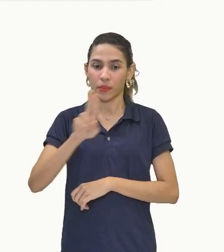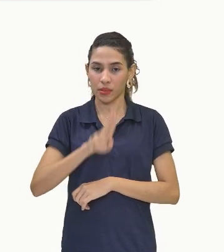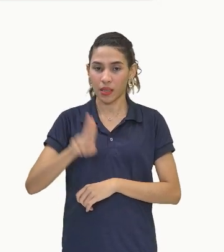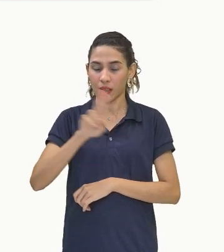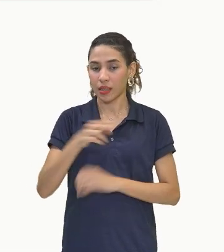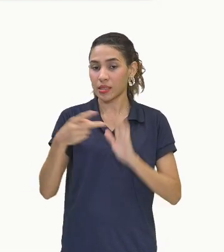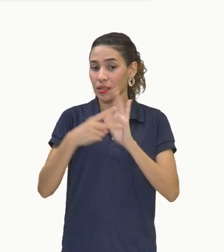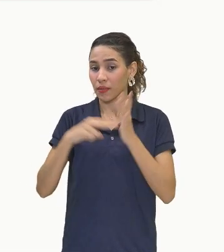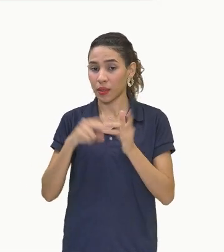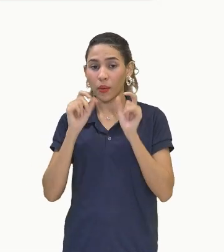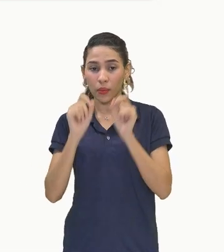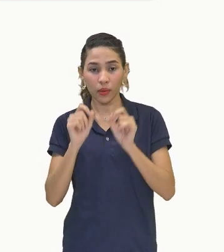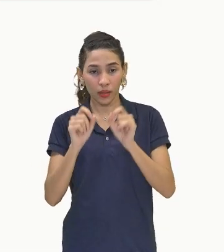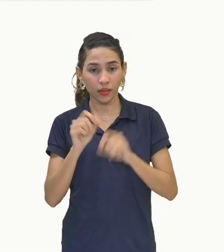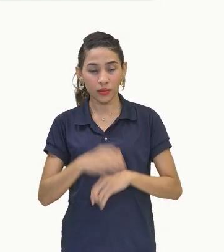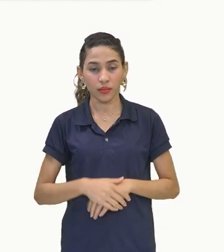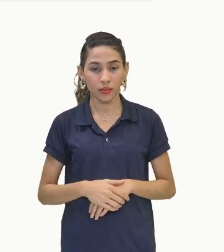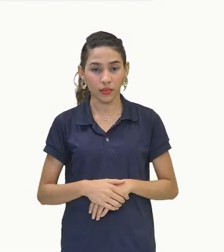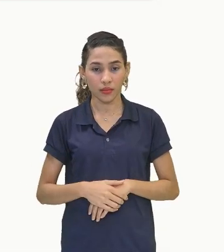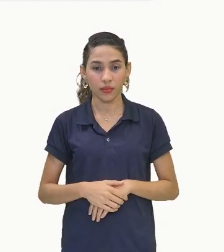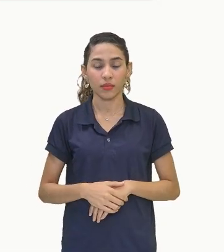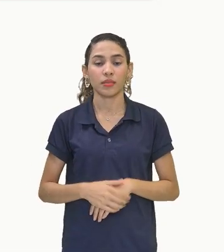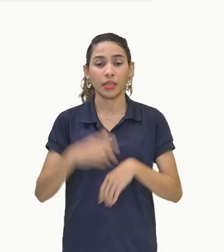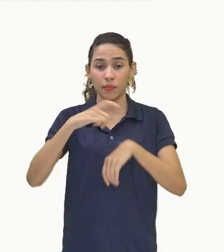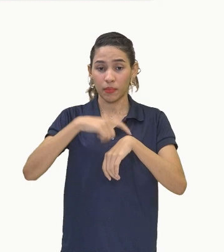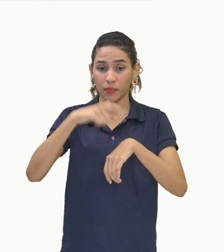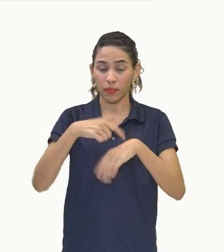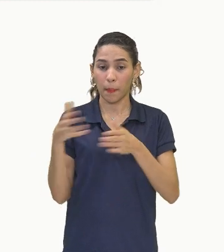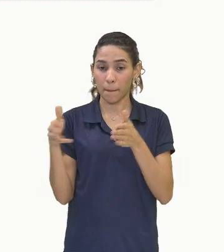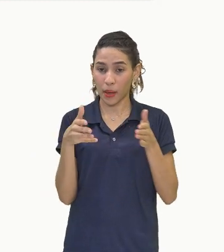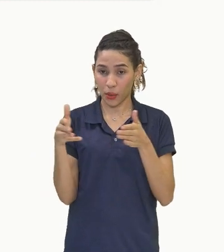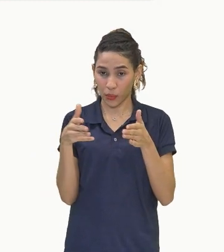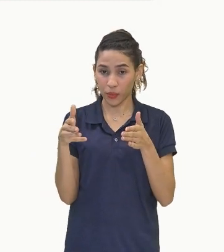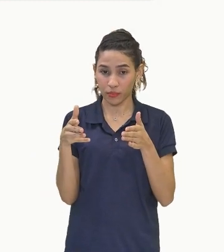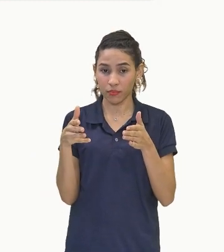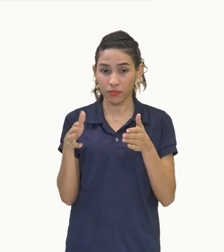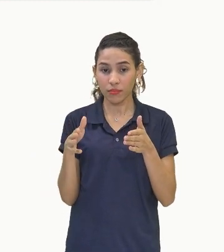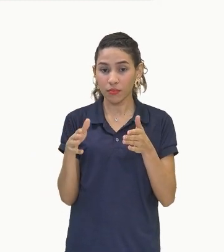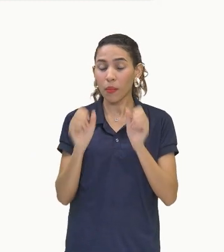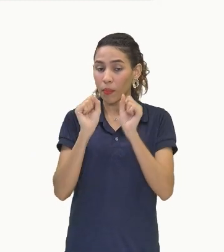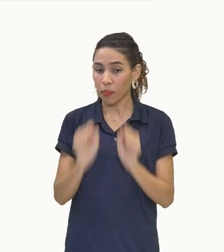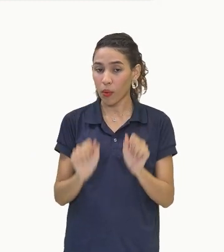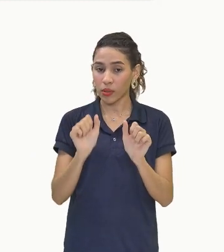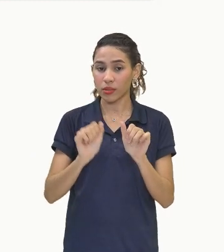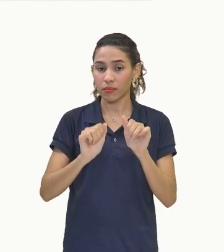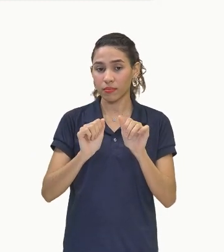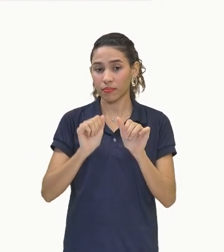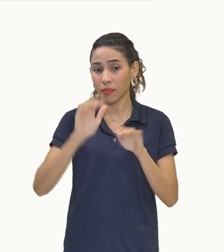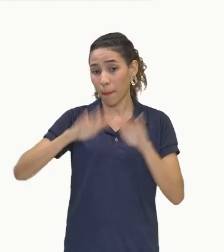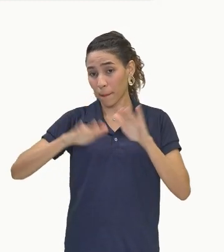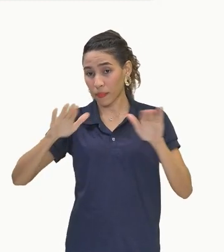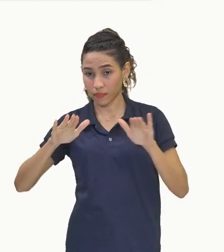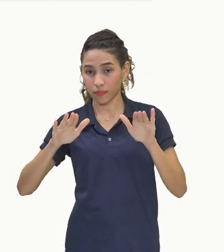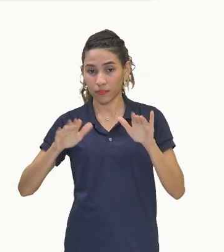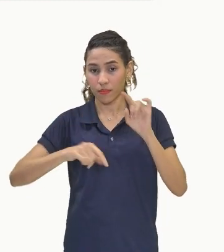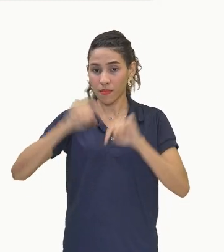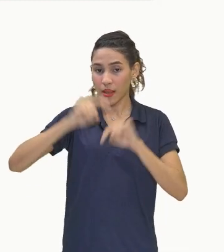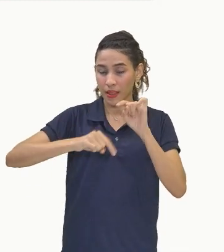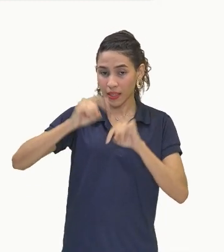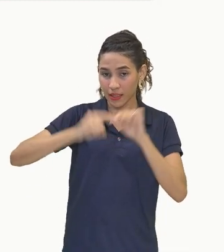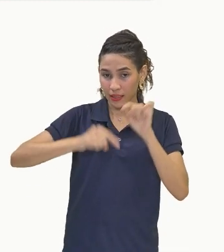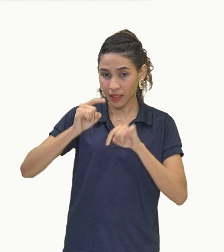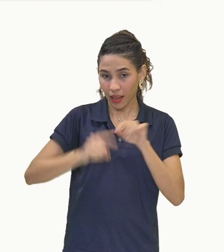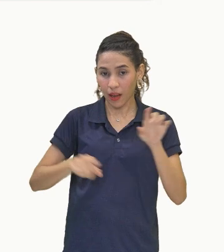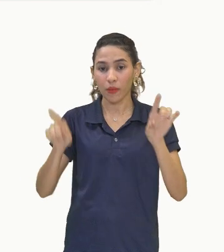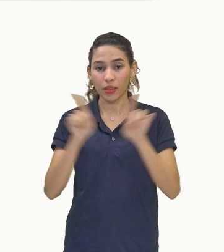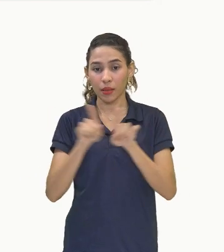ou seja, consumida num determinado período. E este pode variar conforme a potência dos equipamentos e